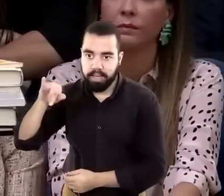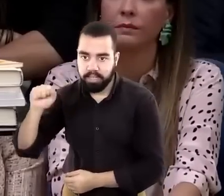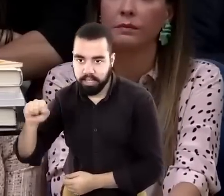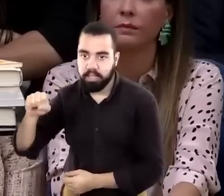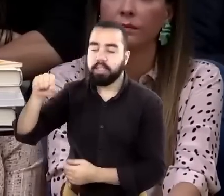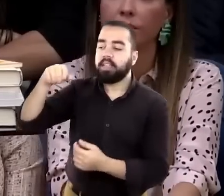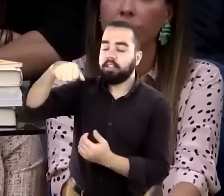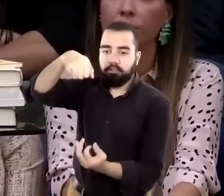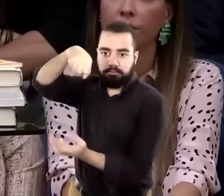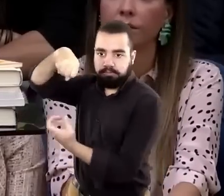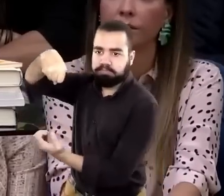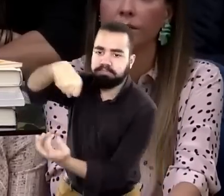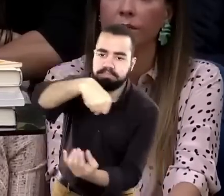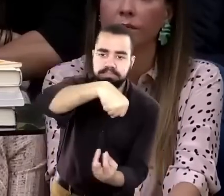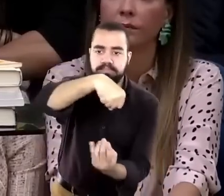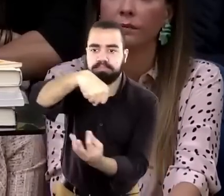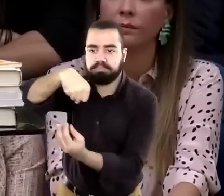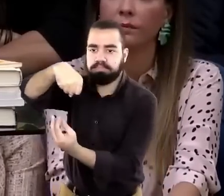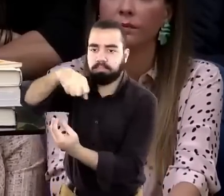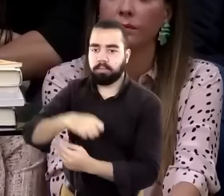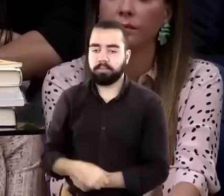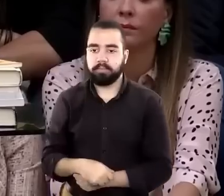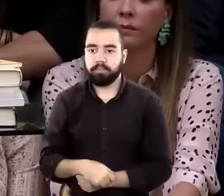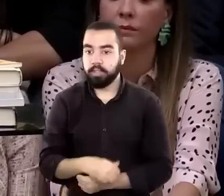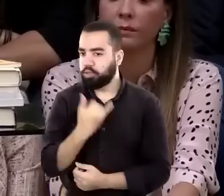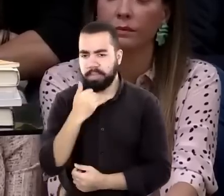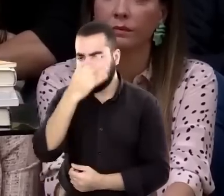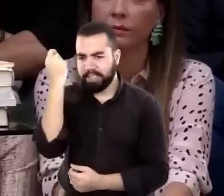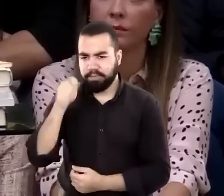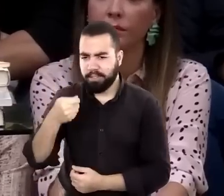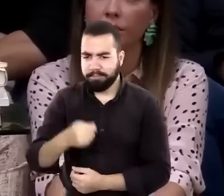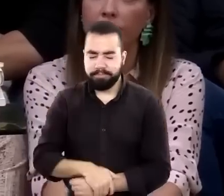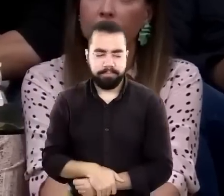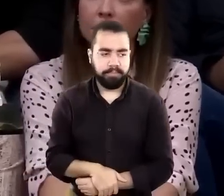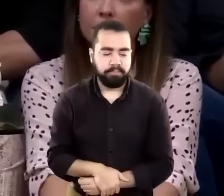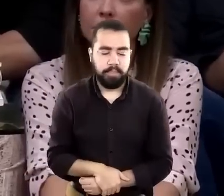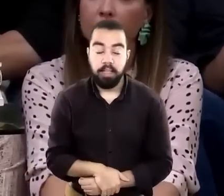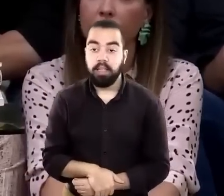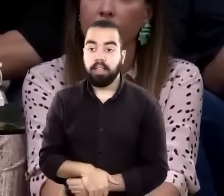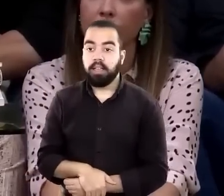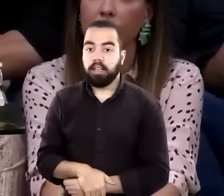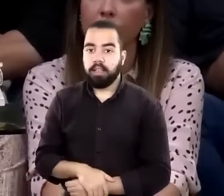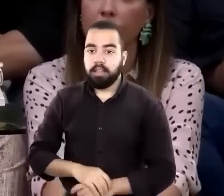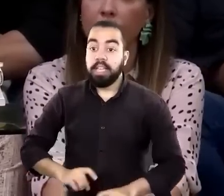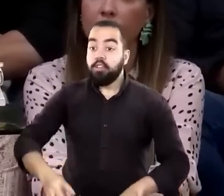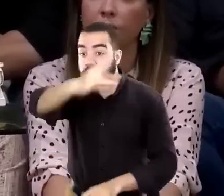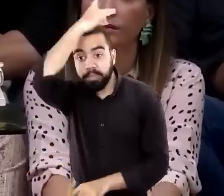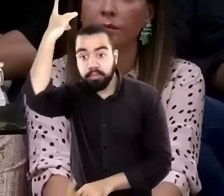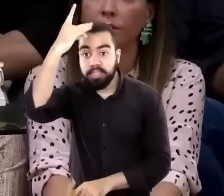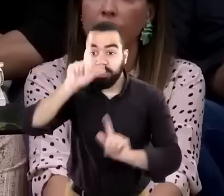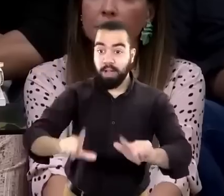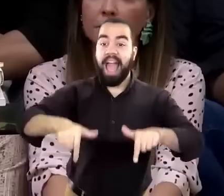carvão, tirar o carvão. Sabe o que significa isso, irmãos? Mesmo que o Espírito Santo esteja agindo na nossa vida, é preciso que haja